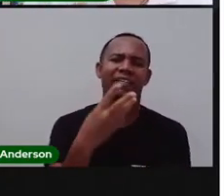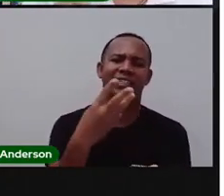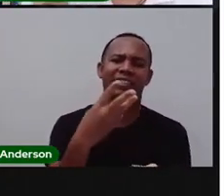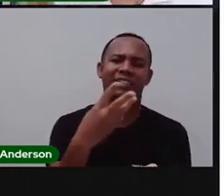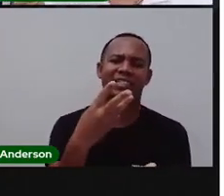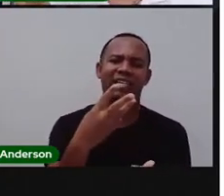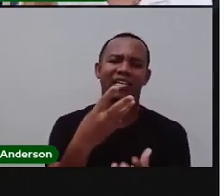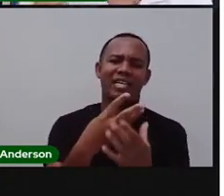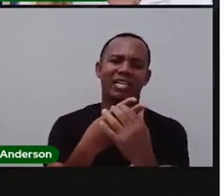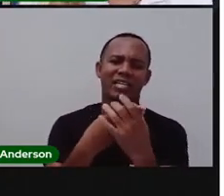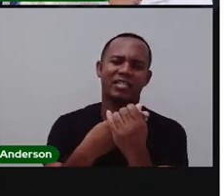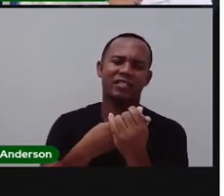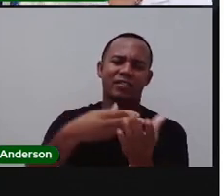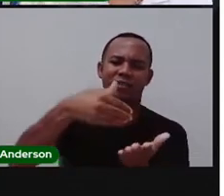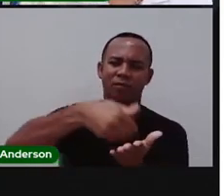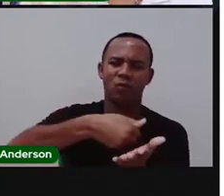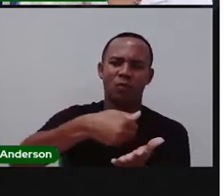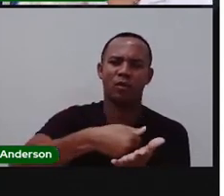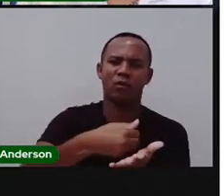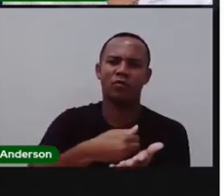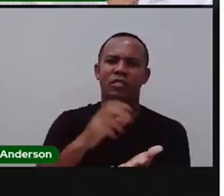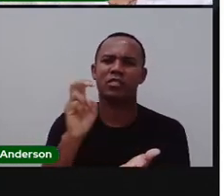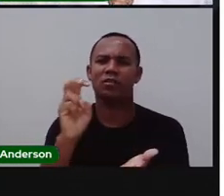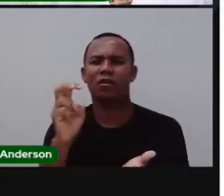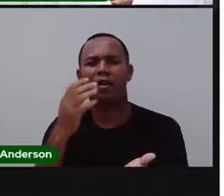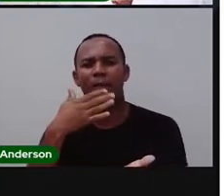por 5 ou comprando a unidade?